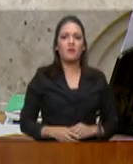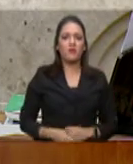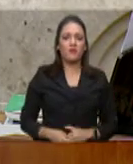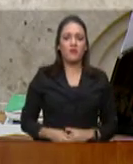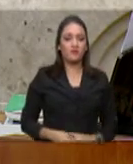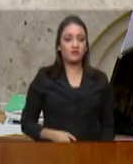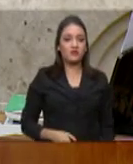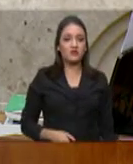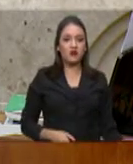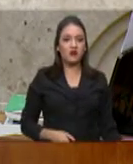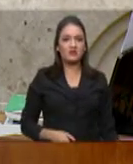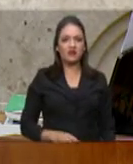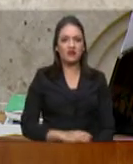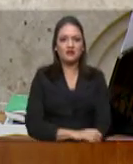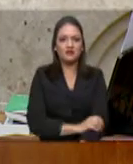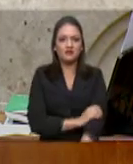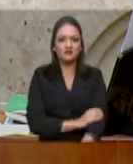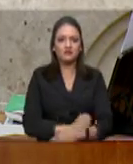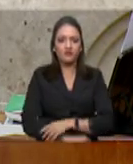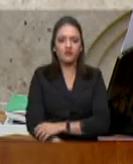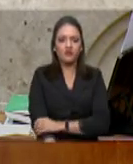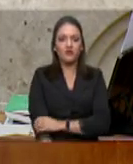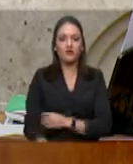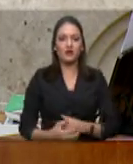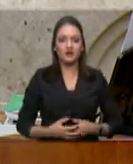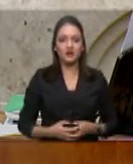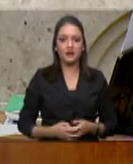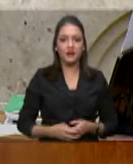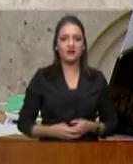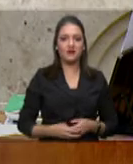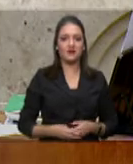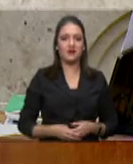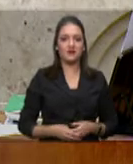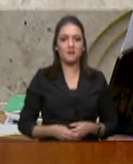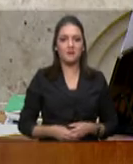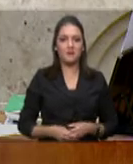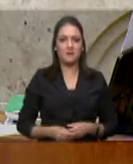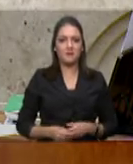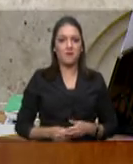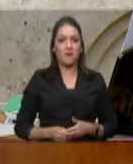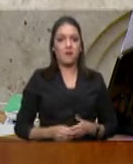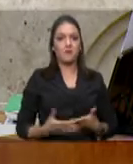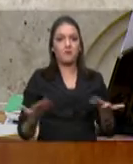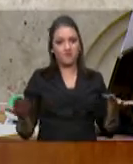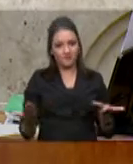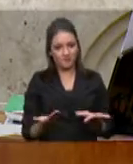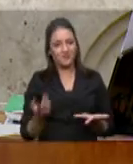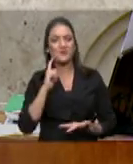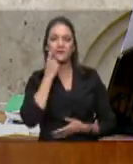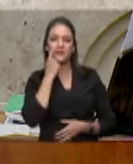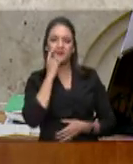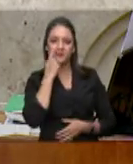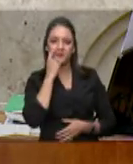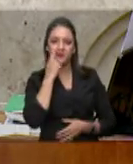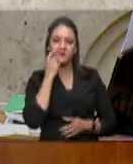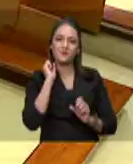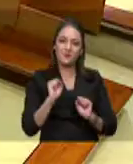Agradeço também ao ministro Nunes Marques, que cedeu a vez, mas agora é a sua vez.